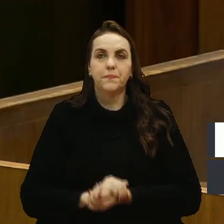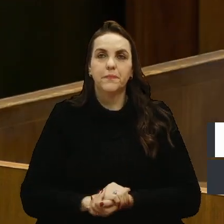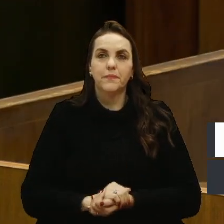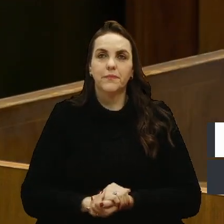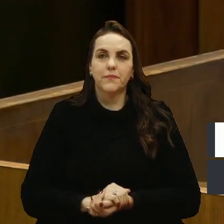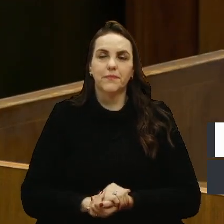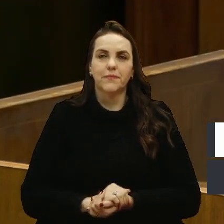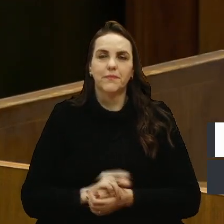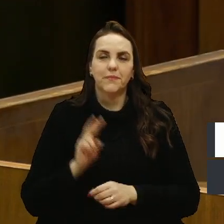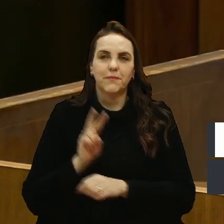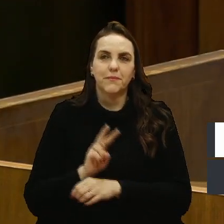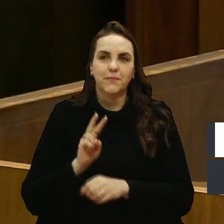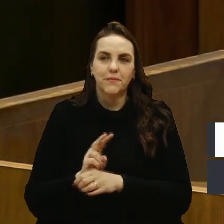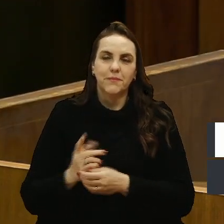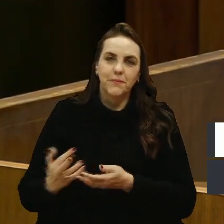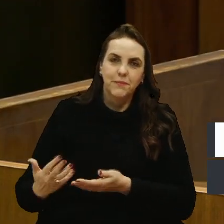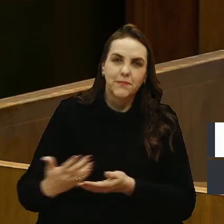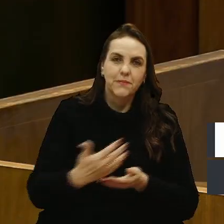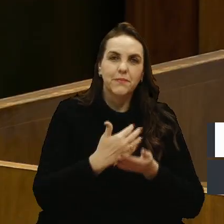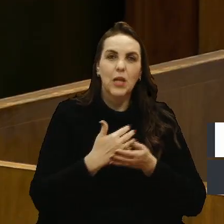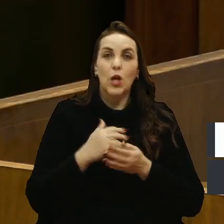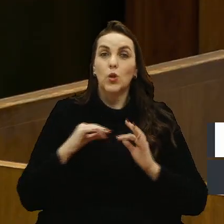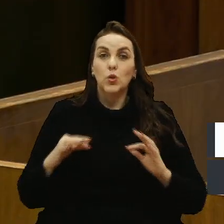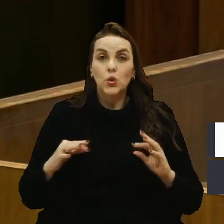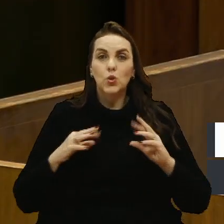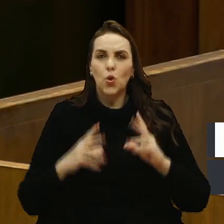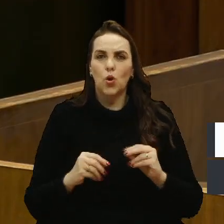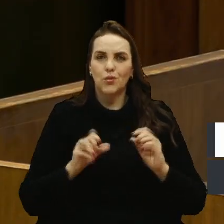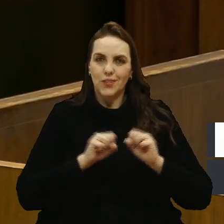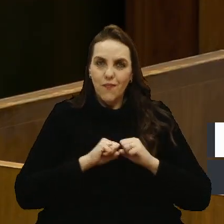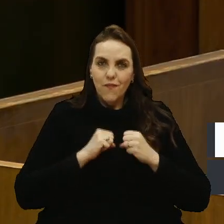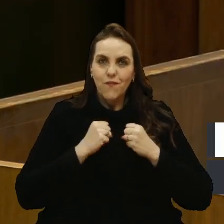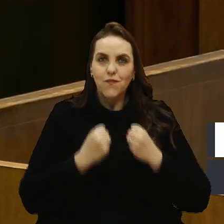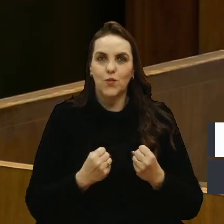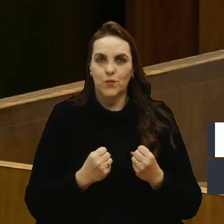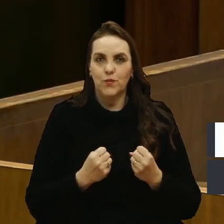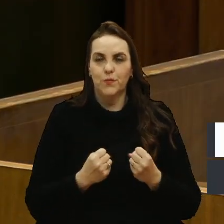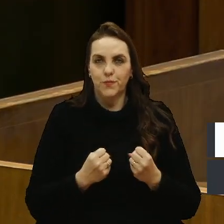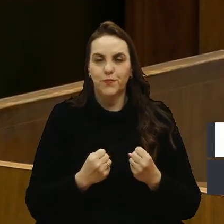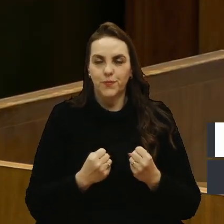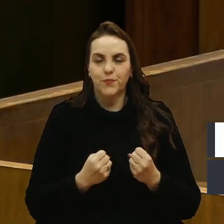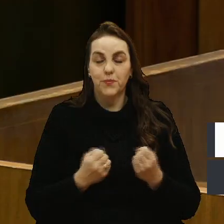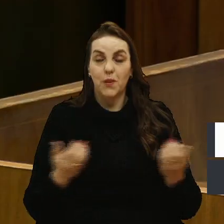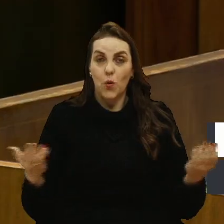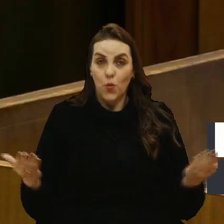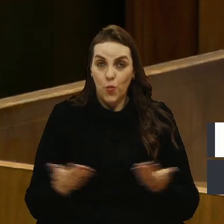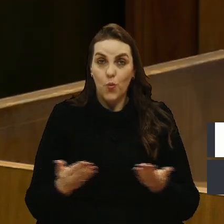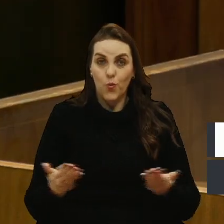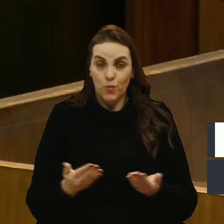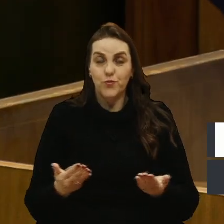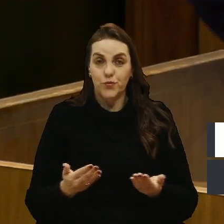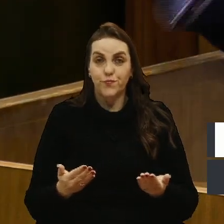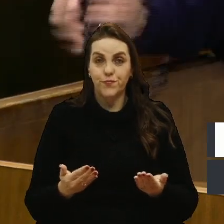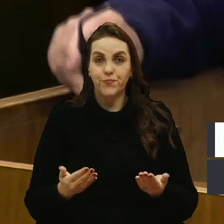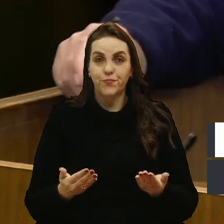que cuida da captação, todos que se empenharam para que hoje estivesse